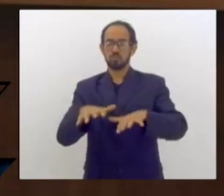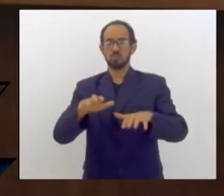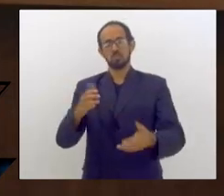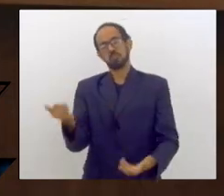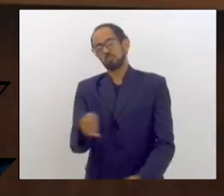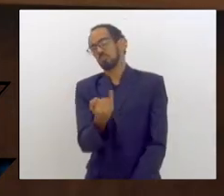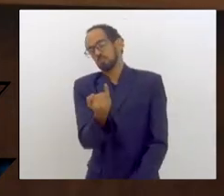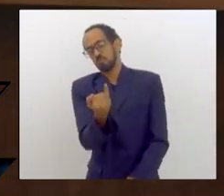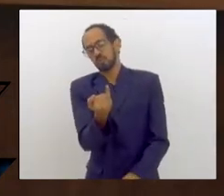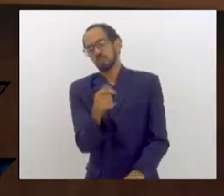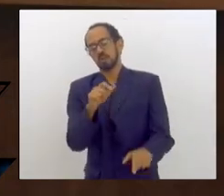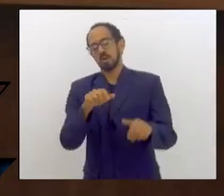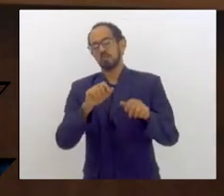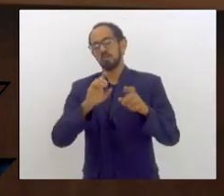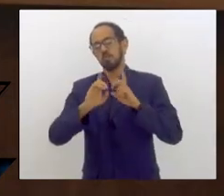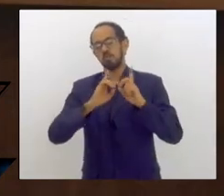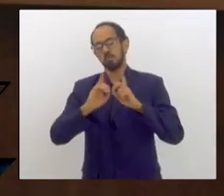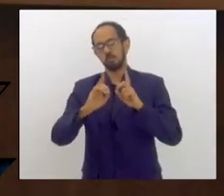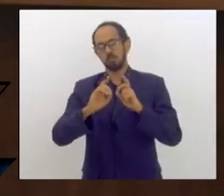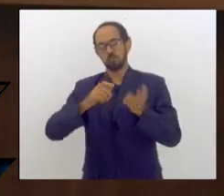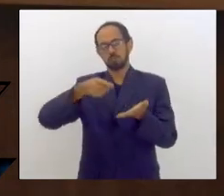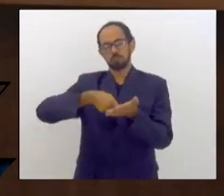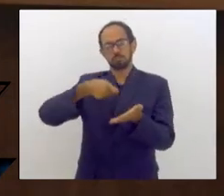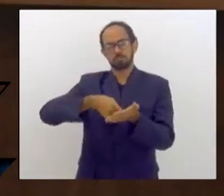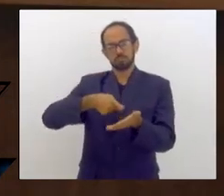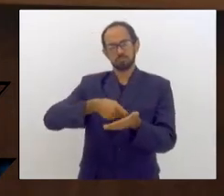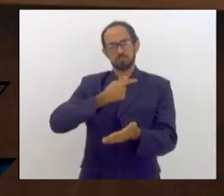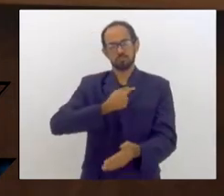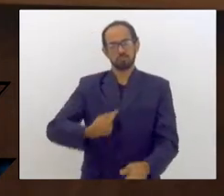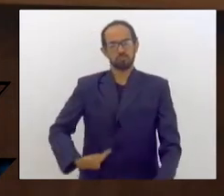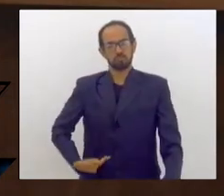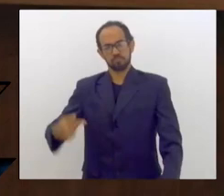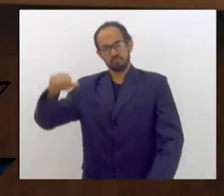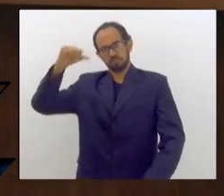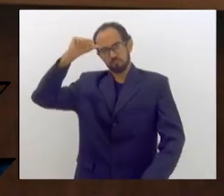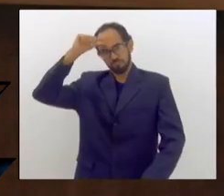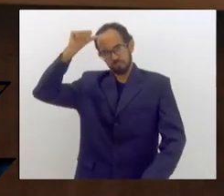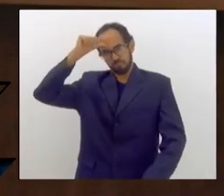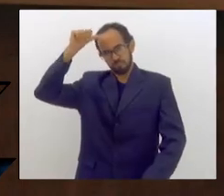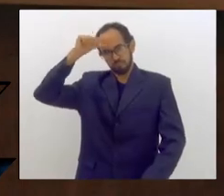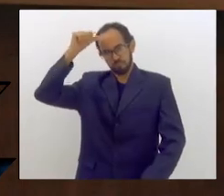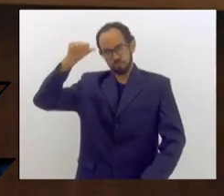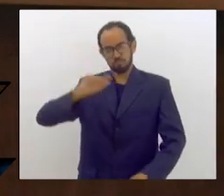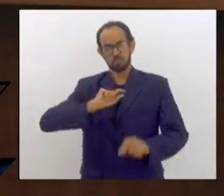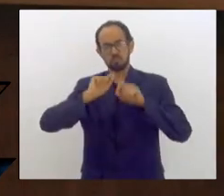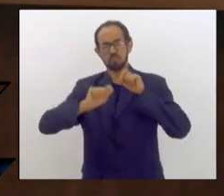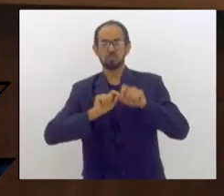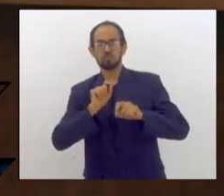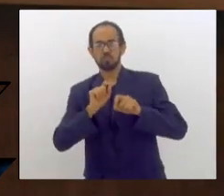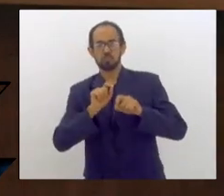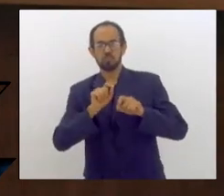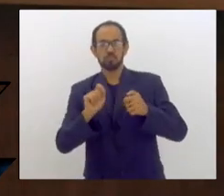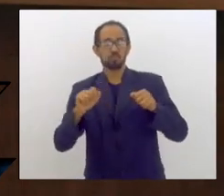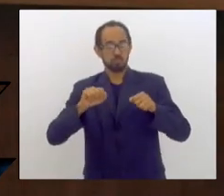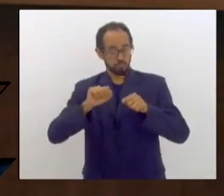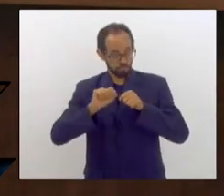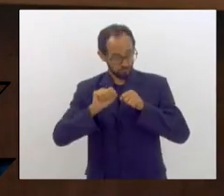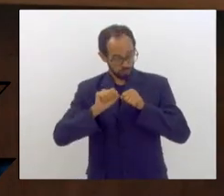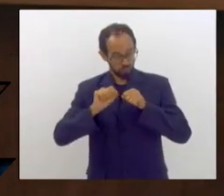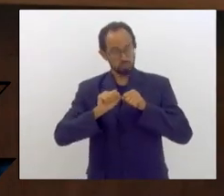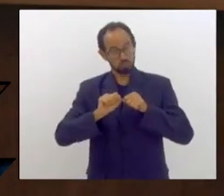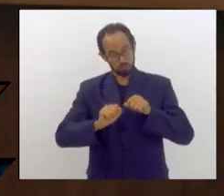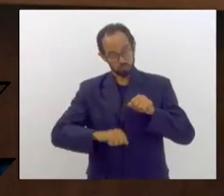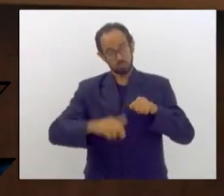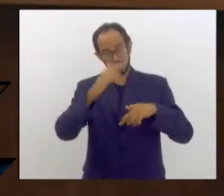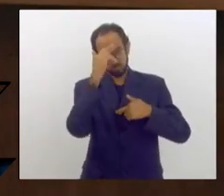debate para cobrar do governador do estado, Cláudio Castro, que execute a